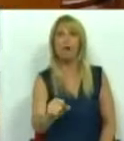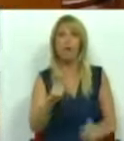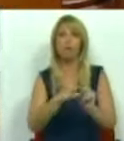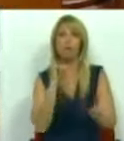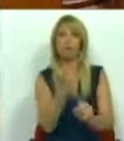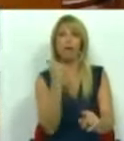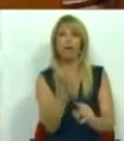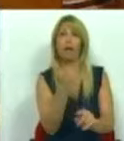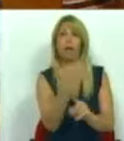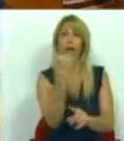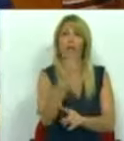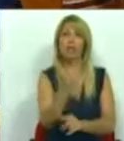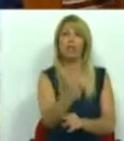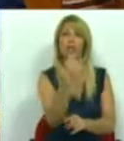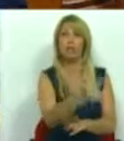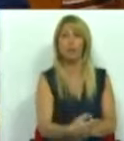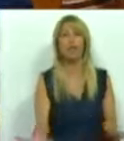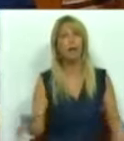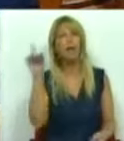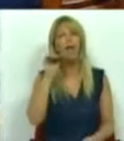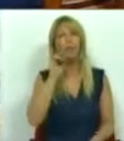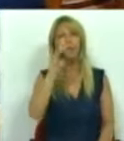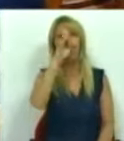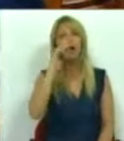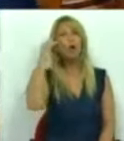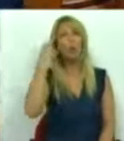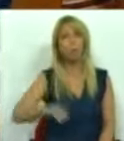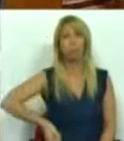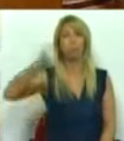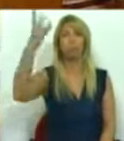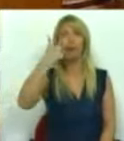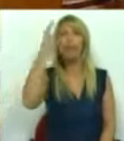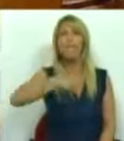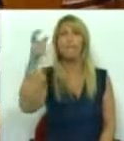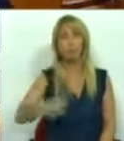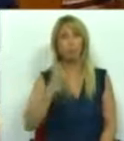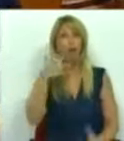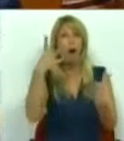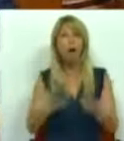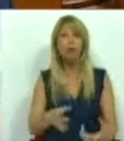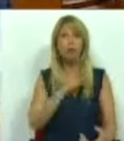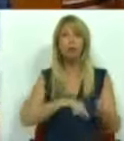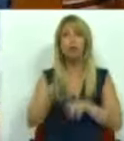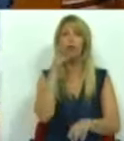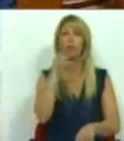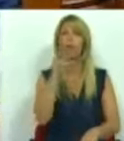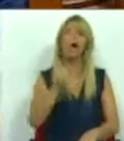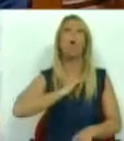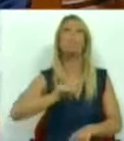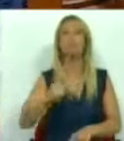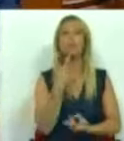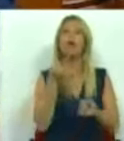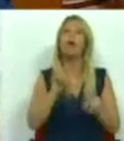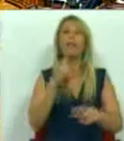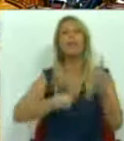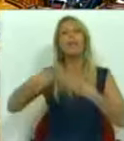lhes urdir. Importa recordar que muita gente, nomeadamente muitos senhores deputados da oposição, reiteraram a crítica